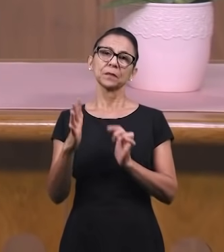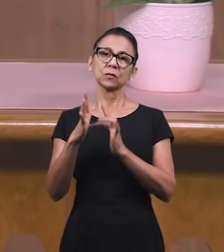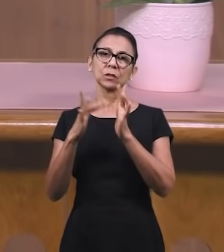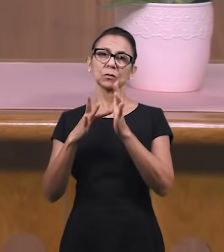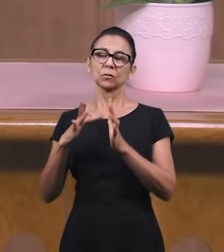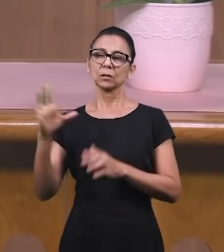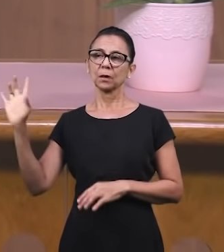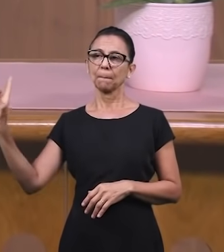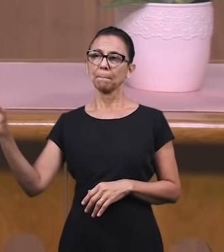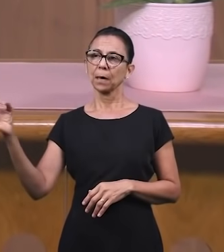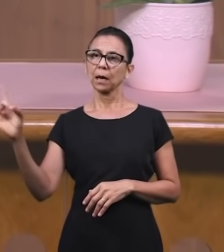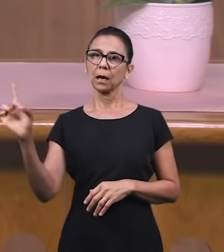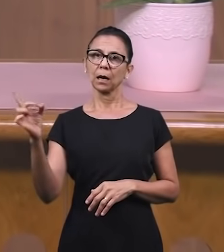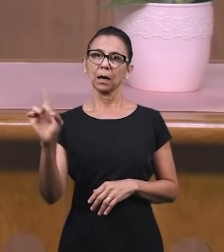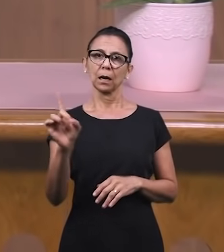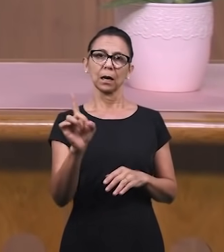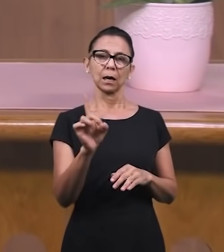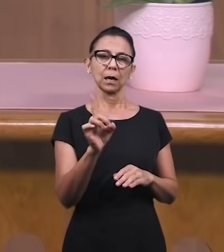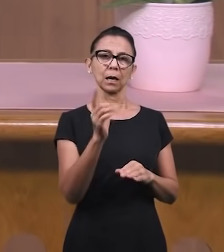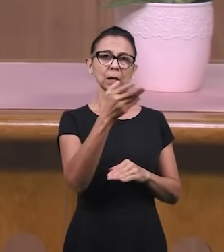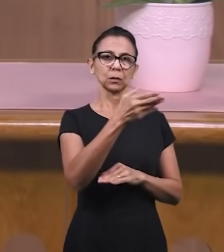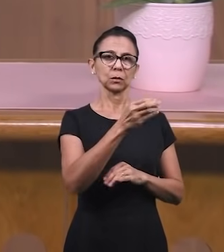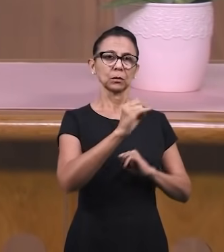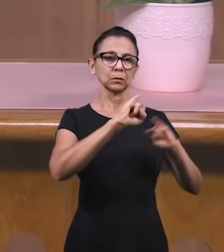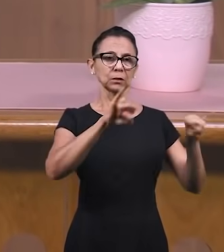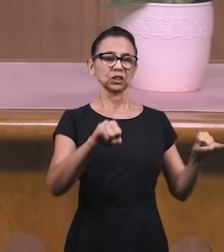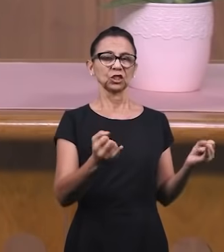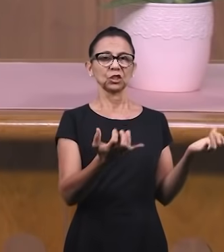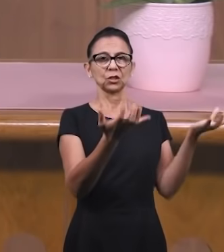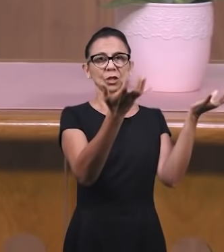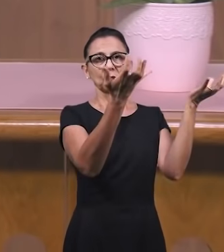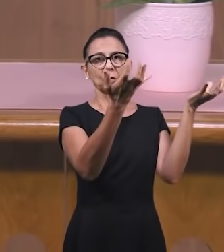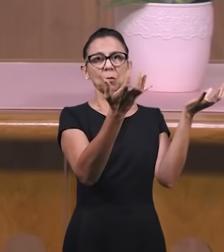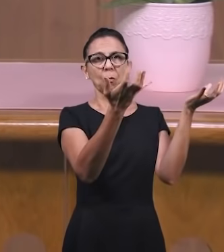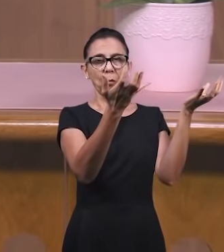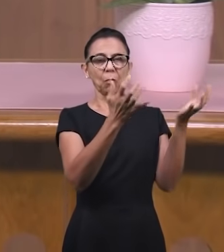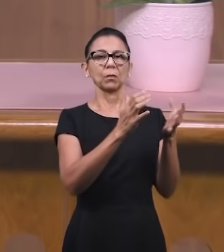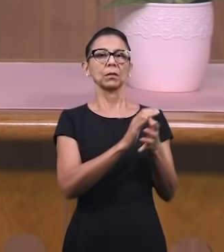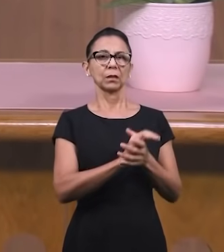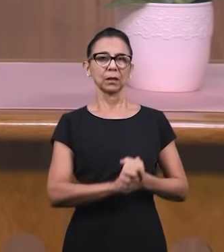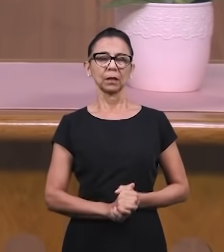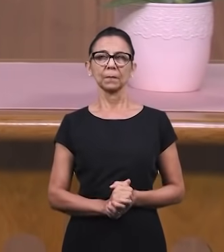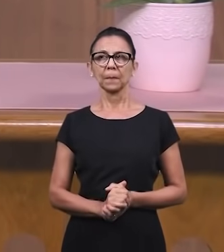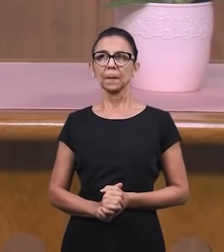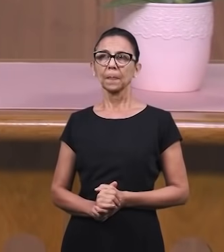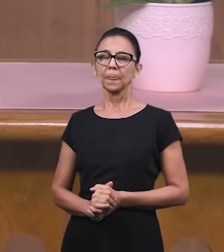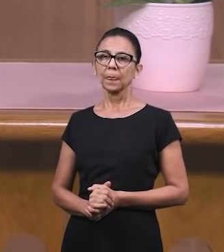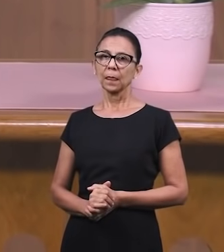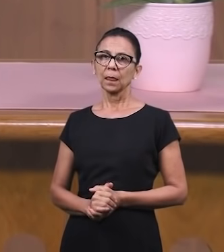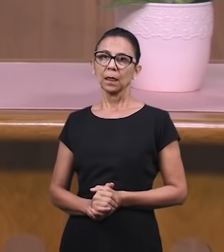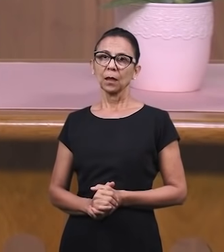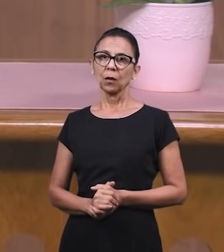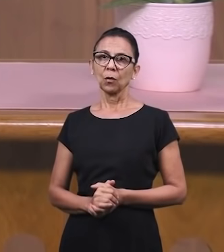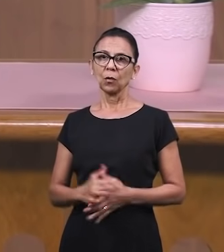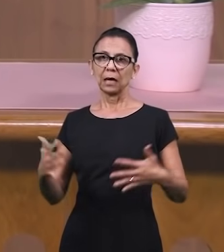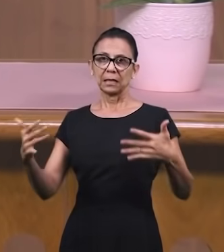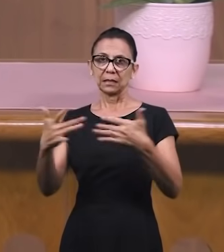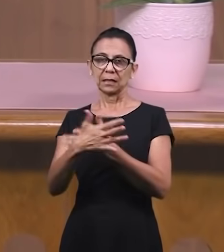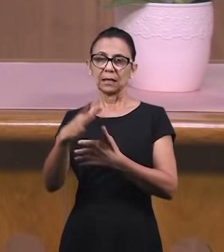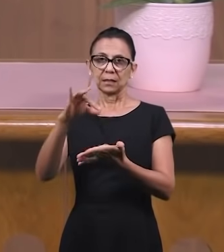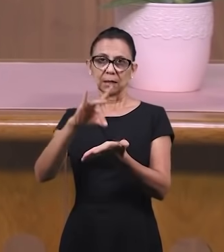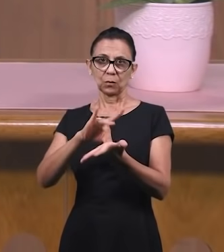Zaqueu morava, em Jericó. Hoje, as cidades nas quais nós moramos são